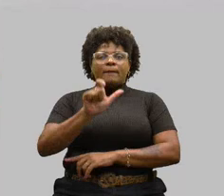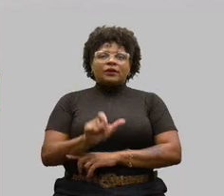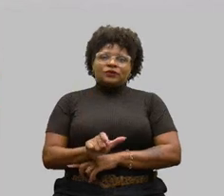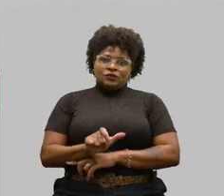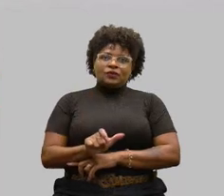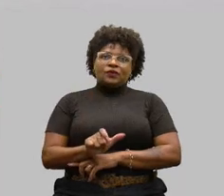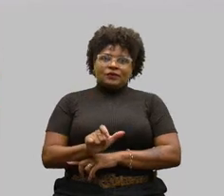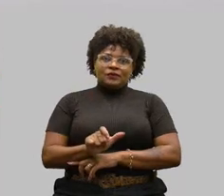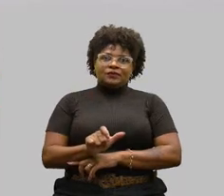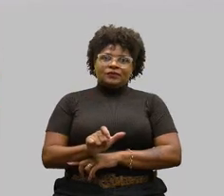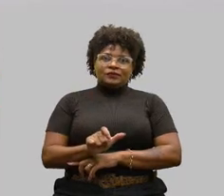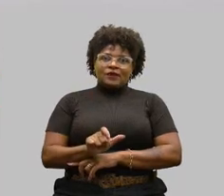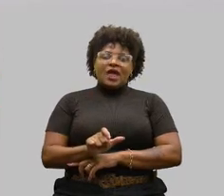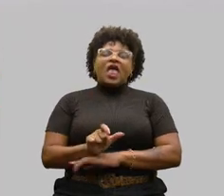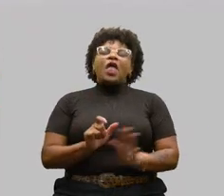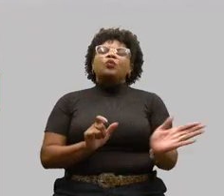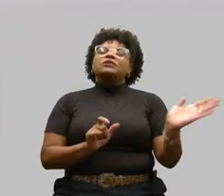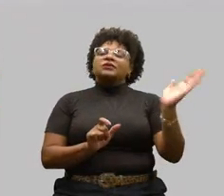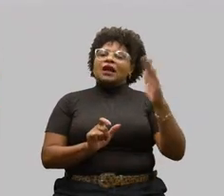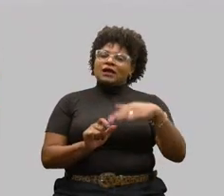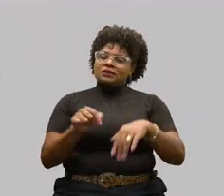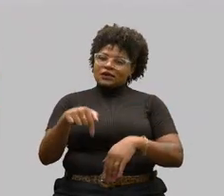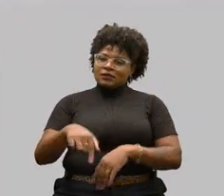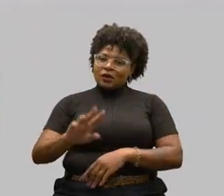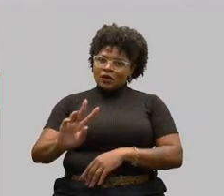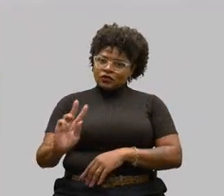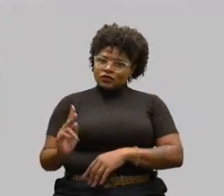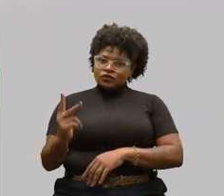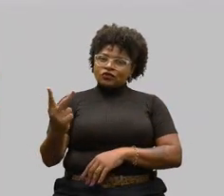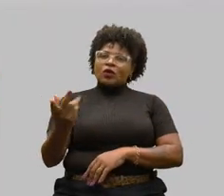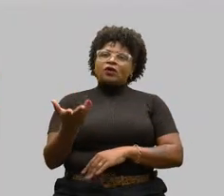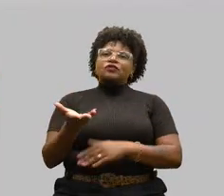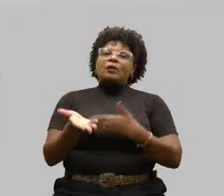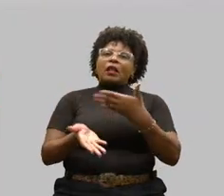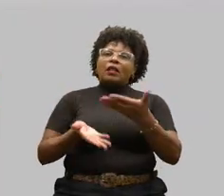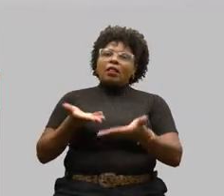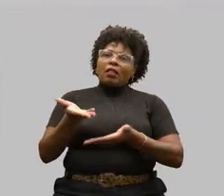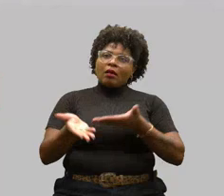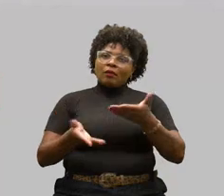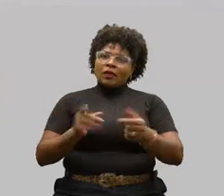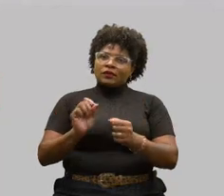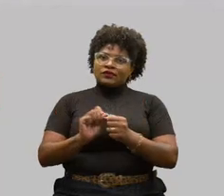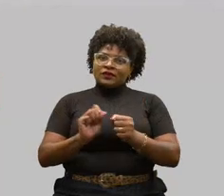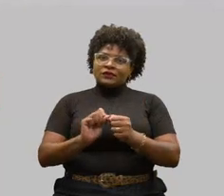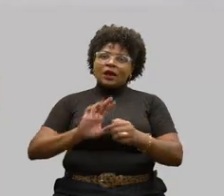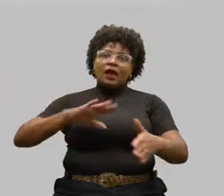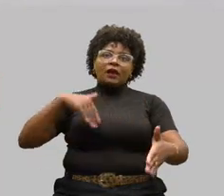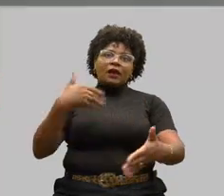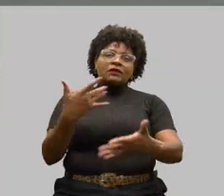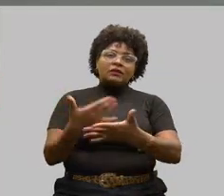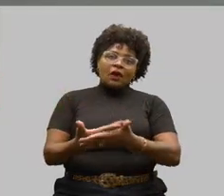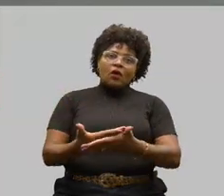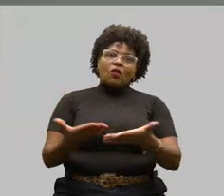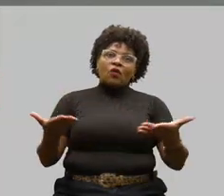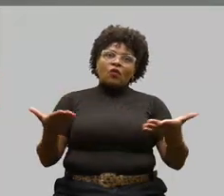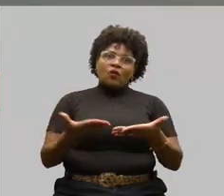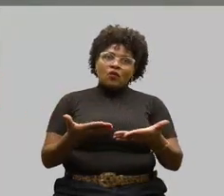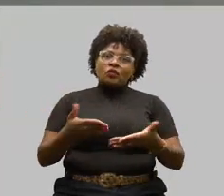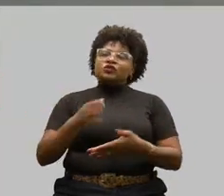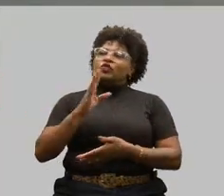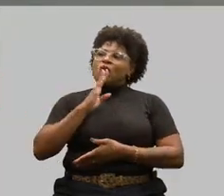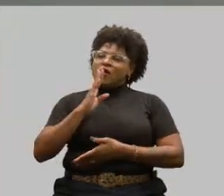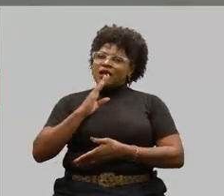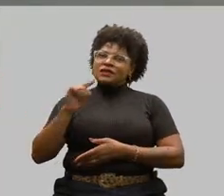aí eu trazia para Belo Horizonte para esse tipo de tratamento e até hoje sigo infelizmente a Lídia tava aqui Conheci no Instituto mano Down